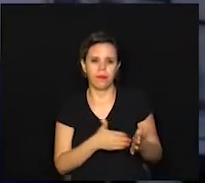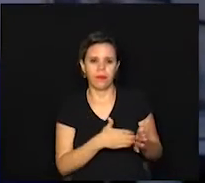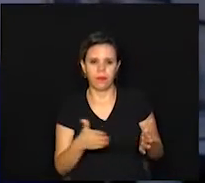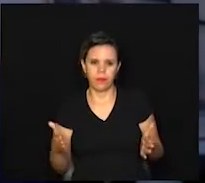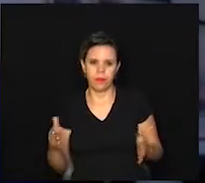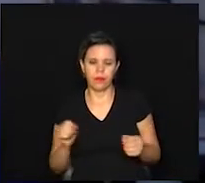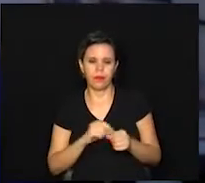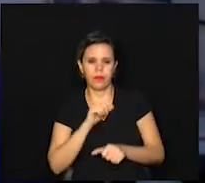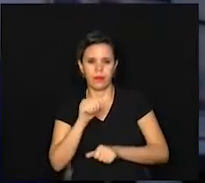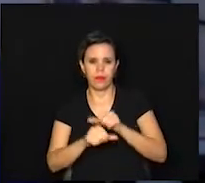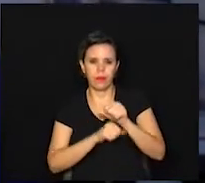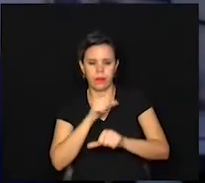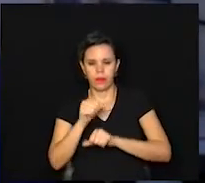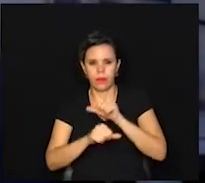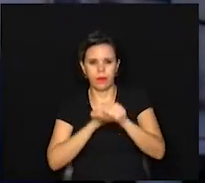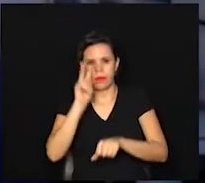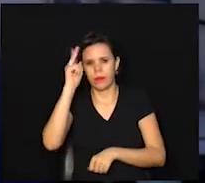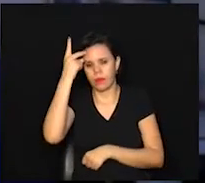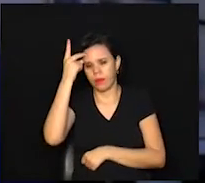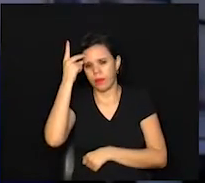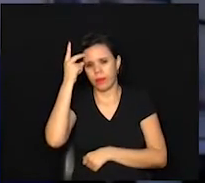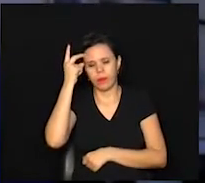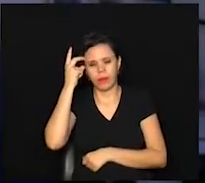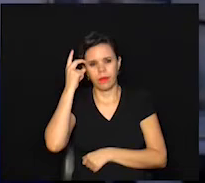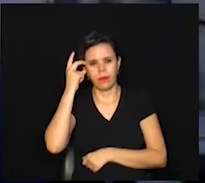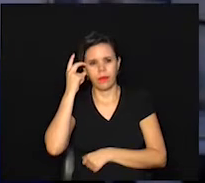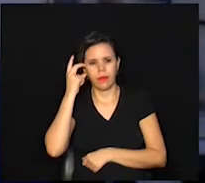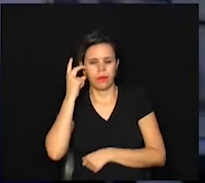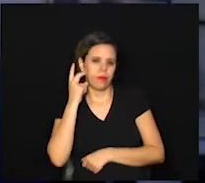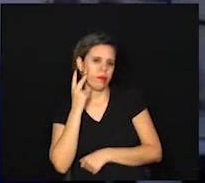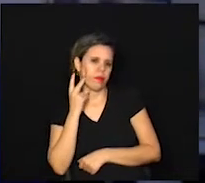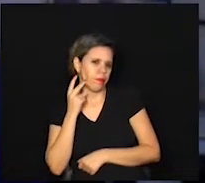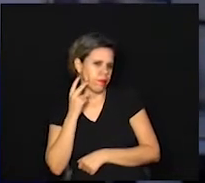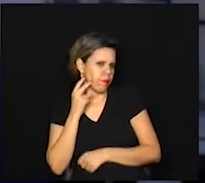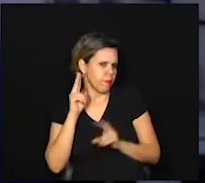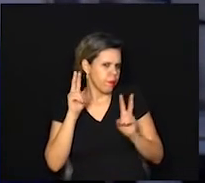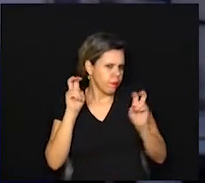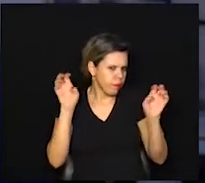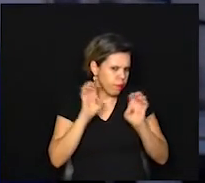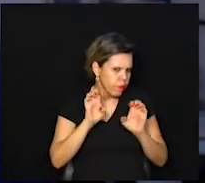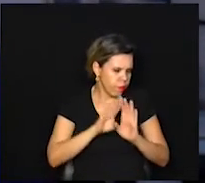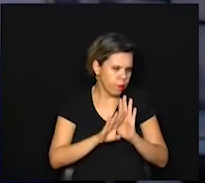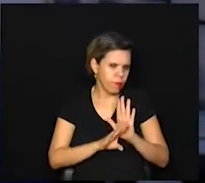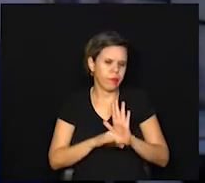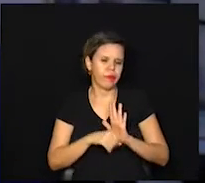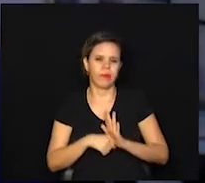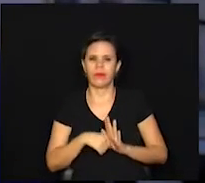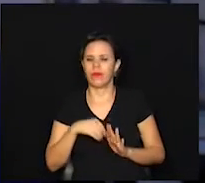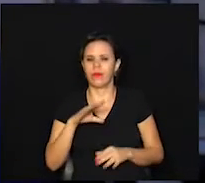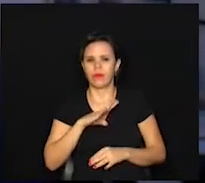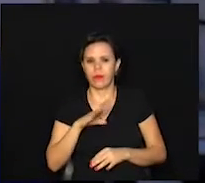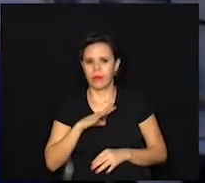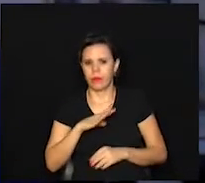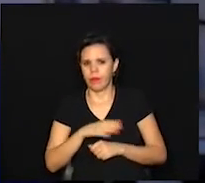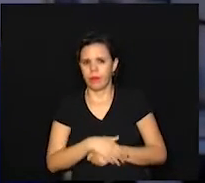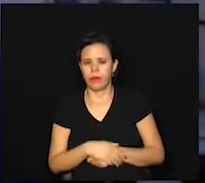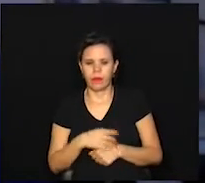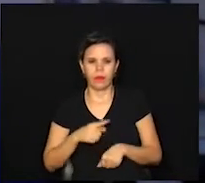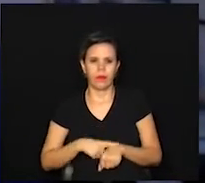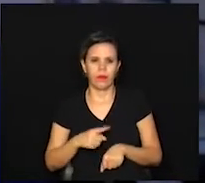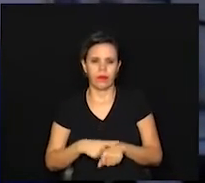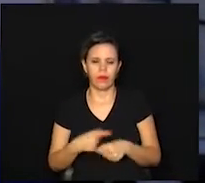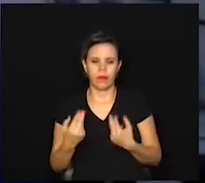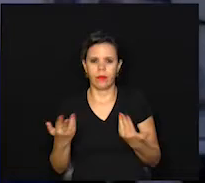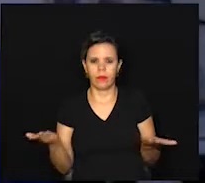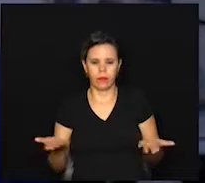fazendo, transformando, né, um processo de discussão sobre um programa na cidade num momento como esse.